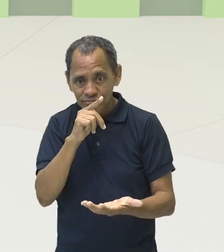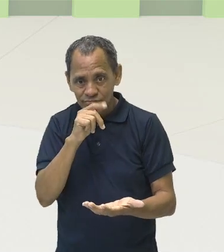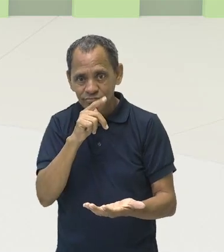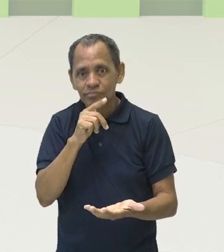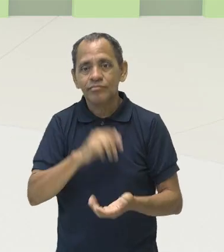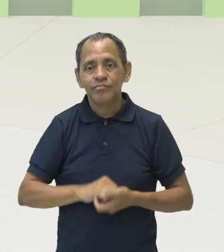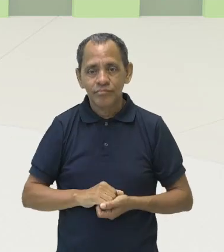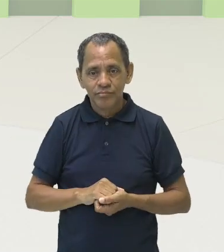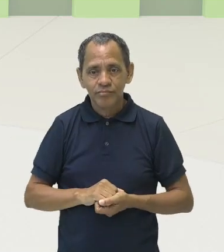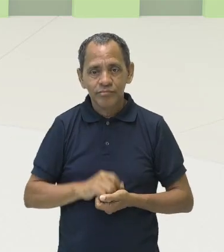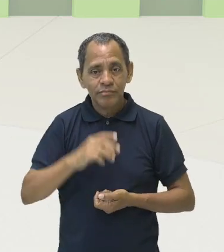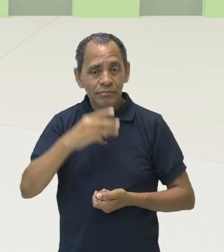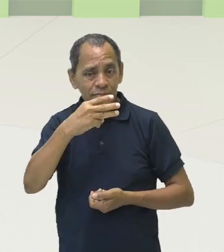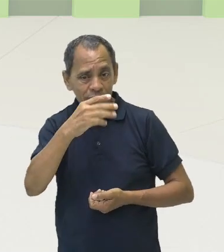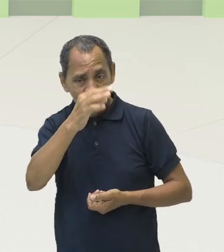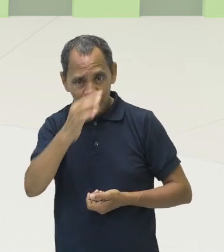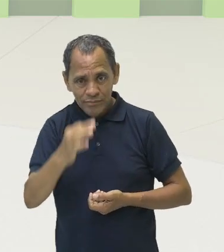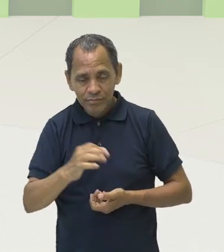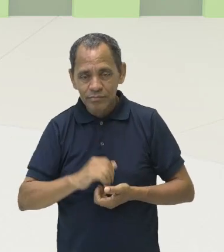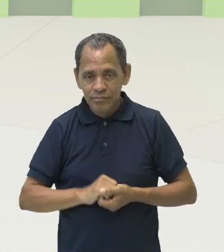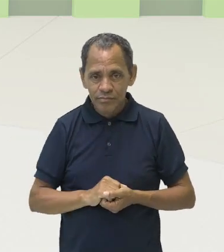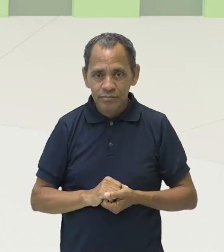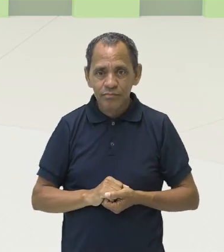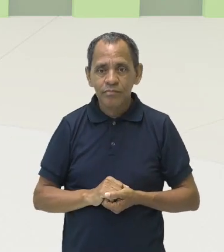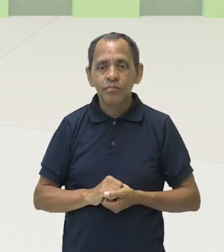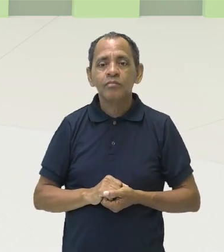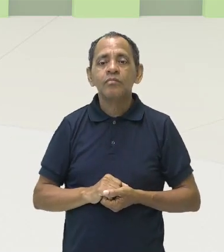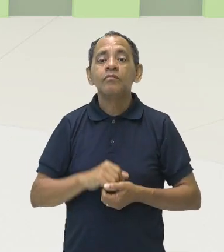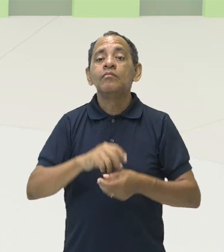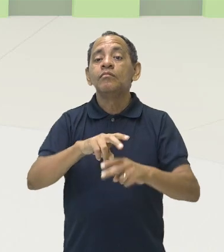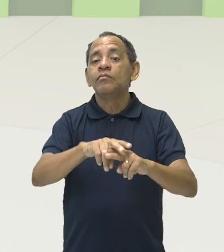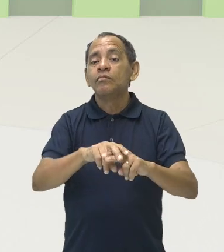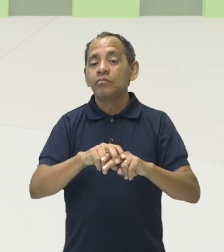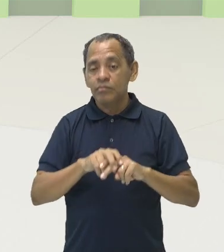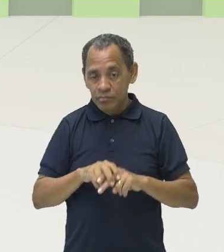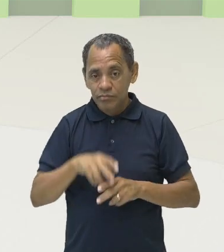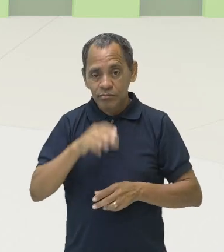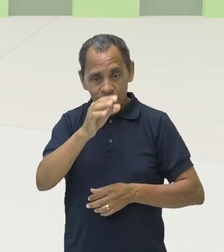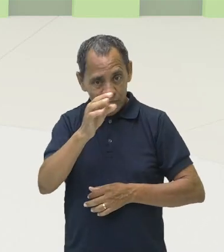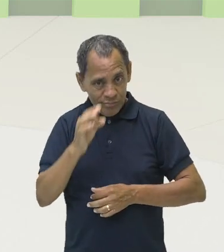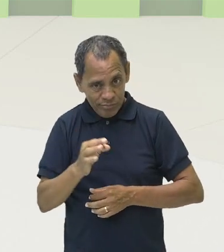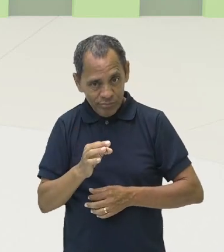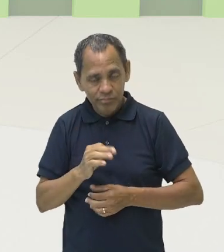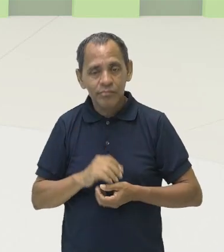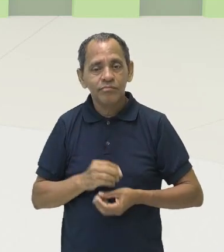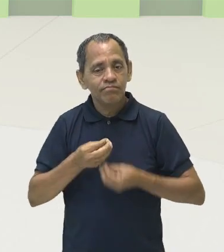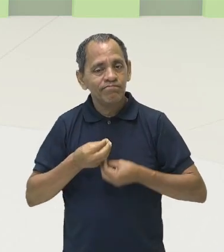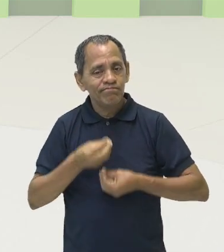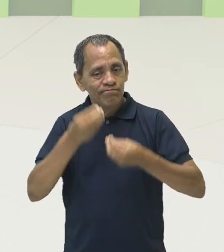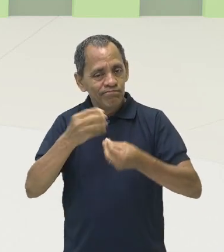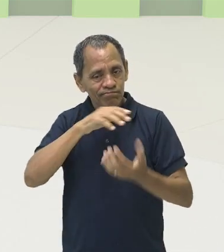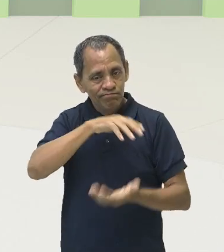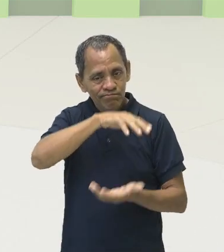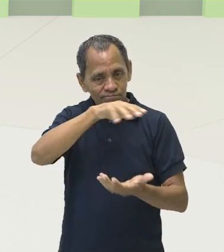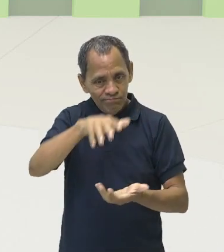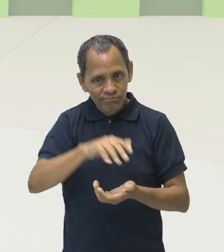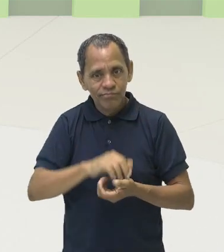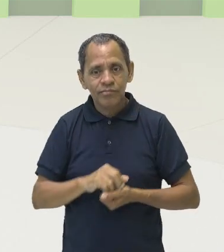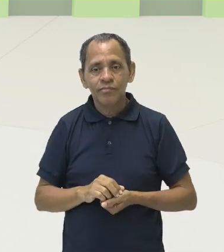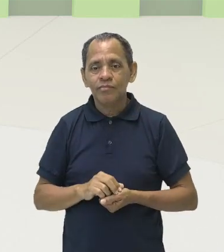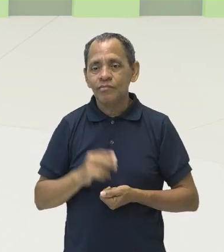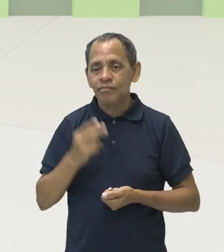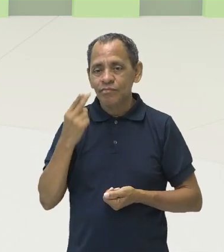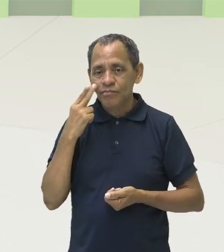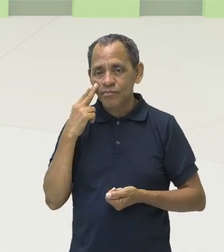planeta. E é por causa disso, dessa pequena porcentagem disponível para o nosso planeta, que nós vamos aqui